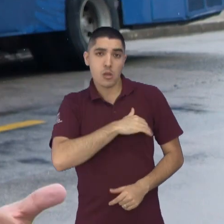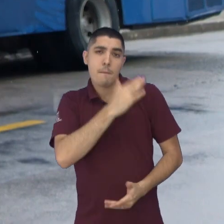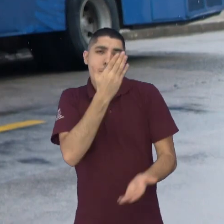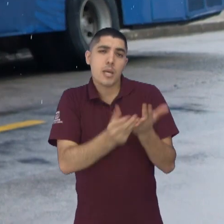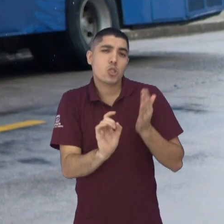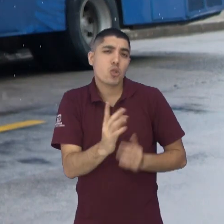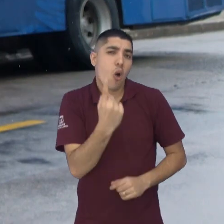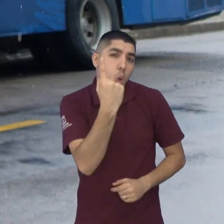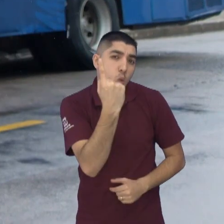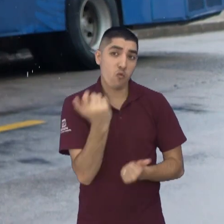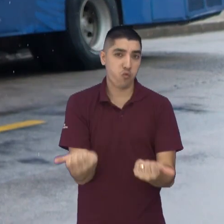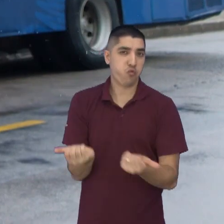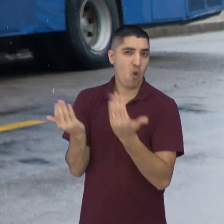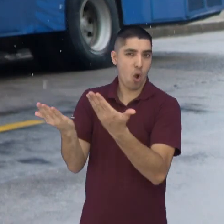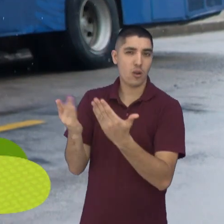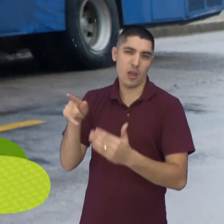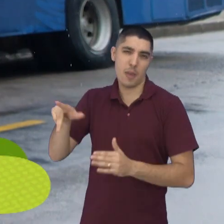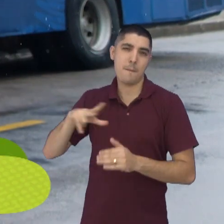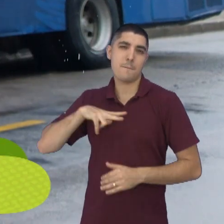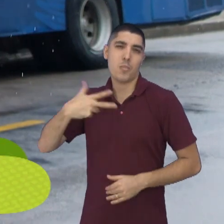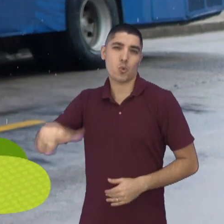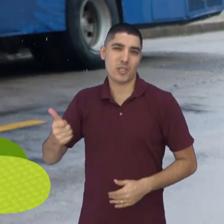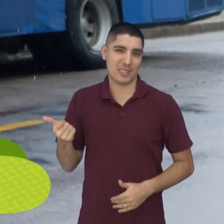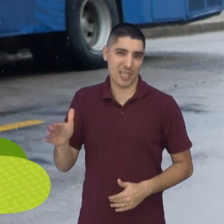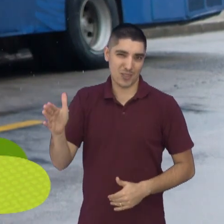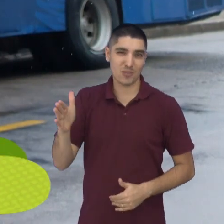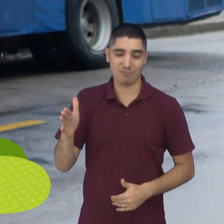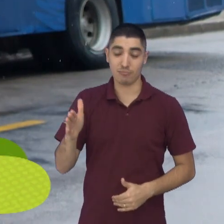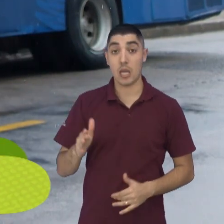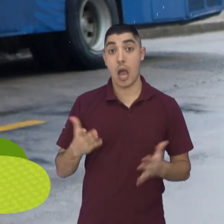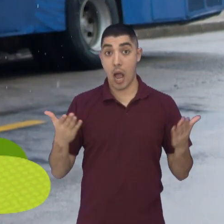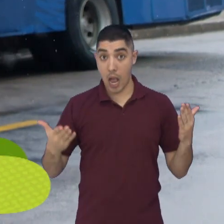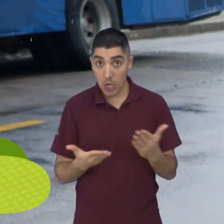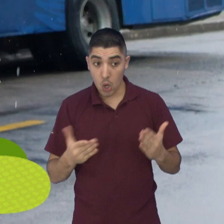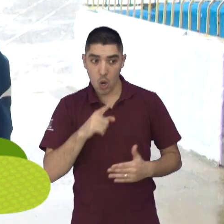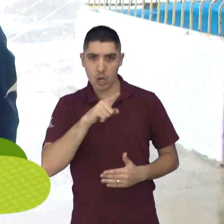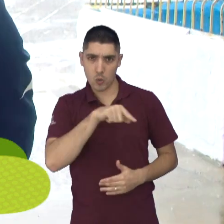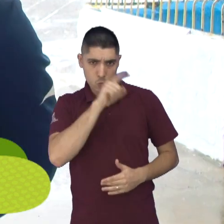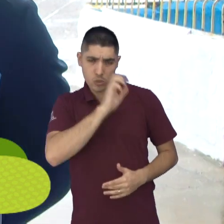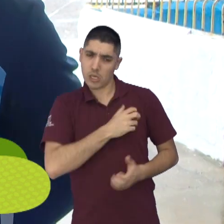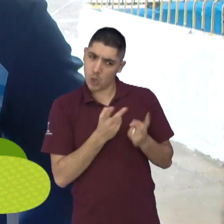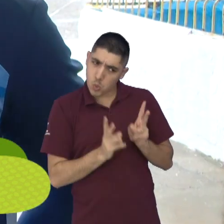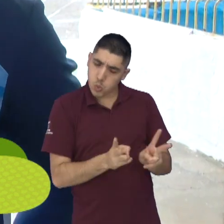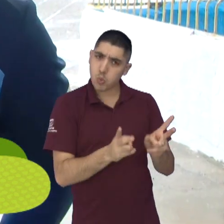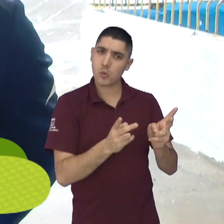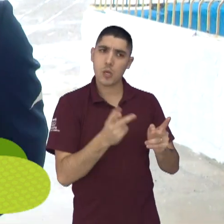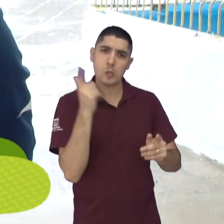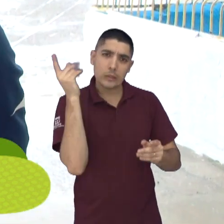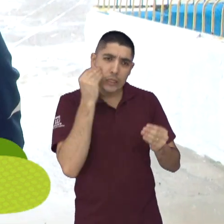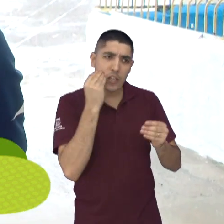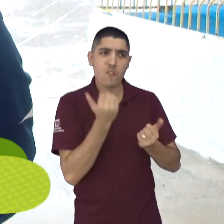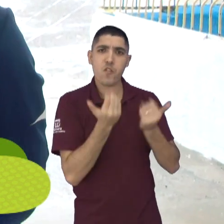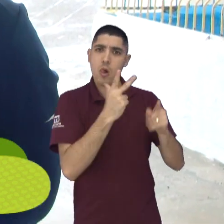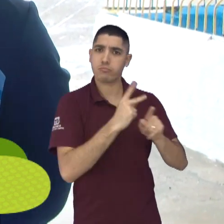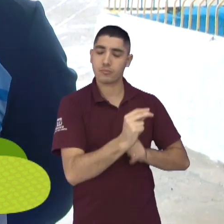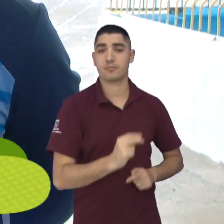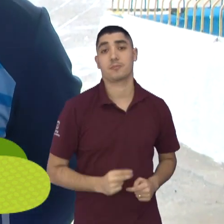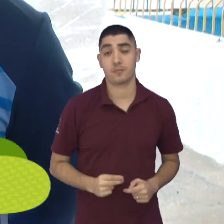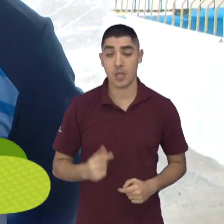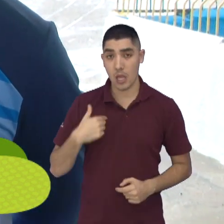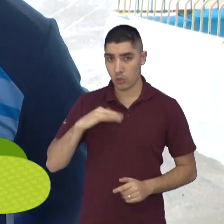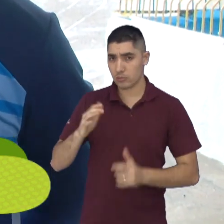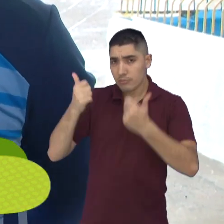Santista, jogando longe do Martins Pereira. E o treinador quer continuar com esse bom desempenho. Bom, primeiro eu falo para eles, né,